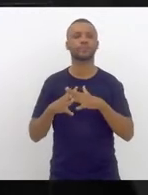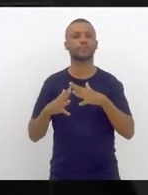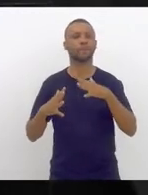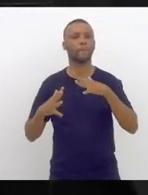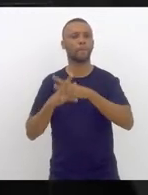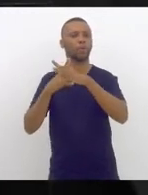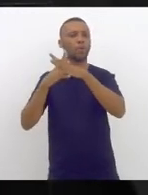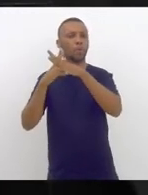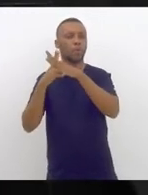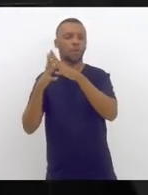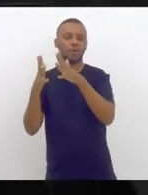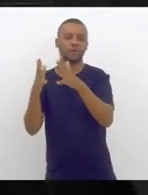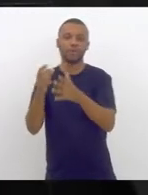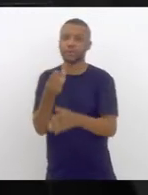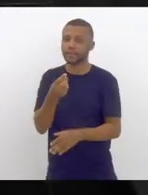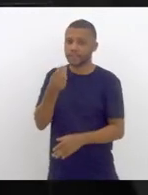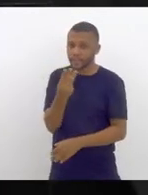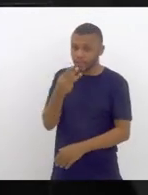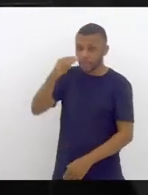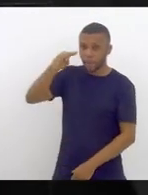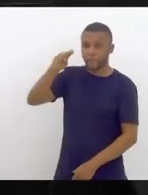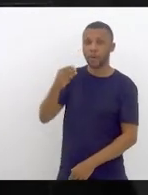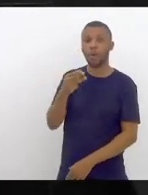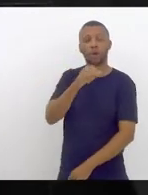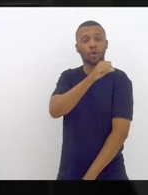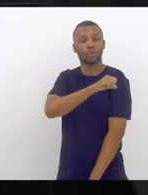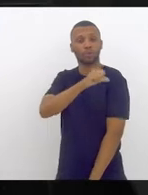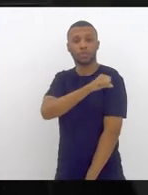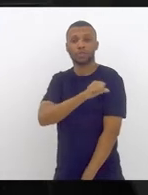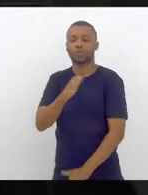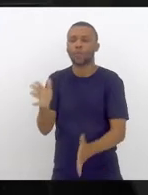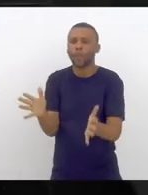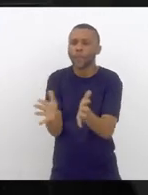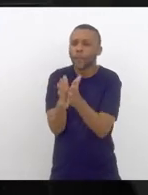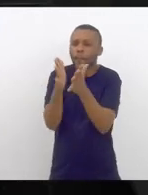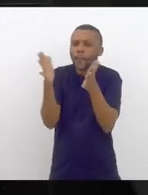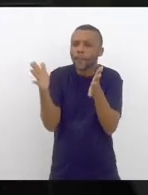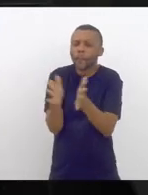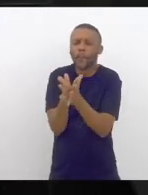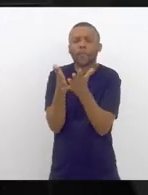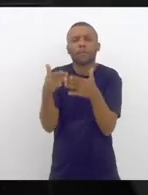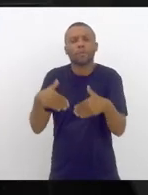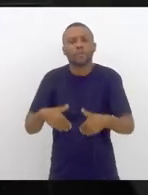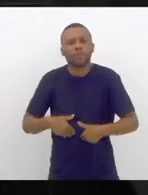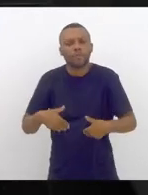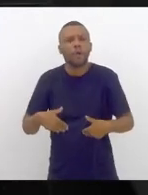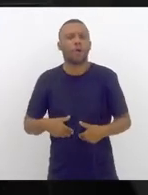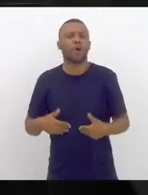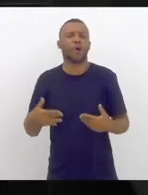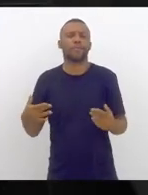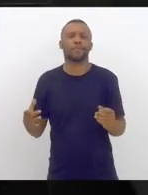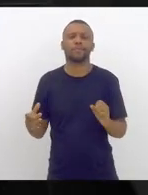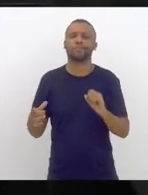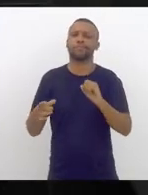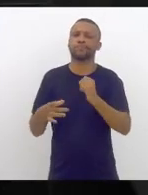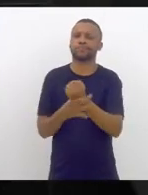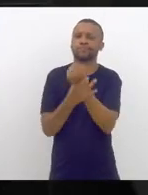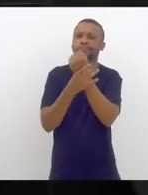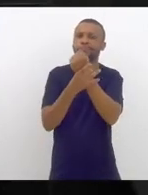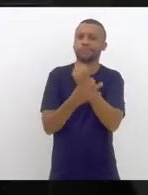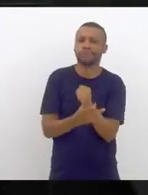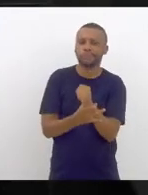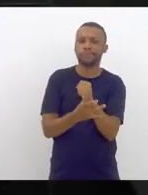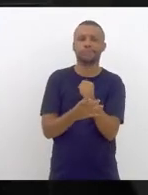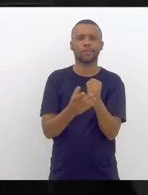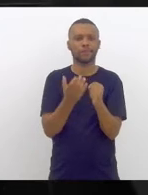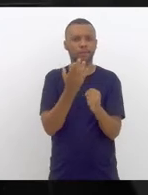são 3 milhões de pessoas perdão no Rio de Janeiro em situação de fome ou de insegurança alimentar te ajuda é